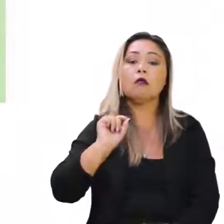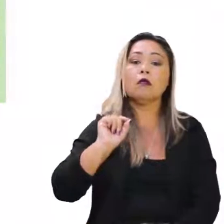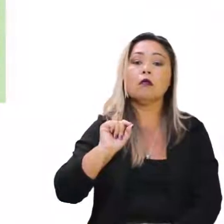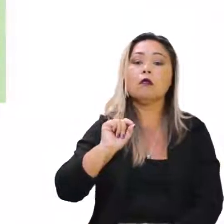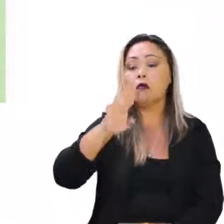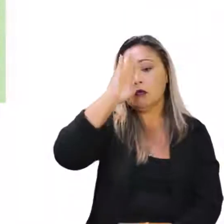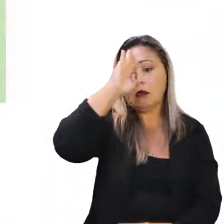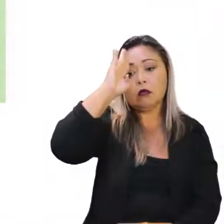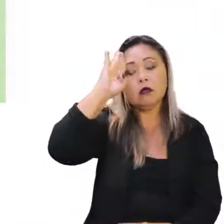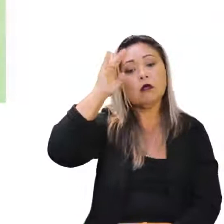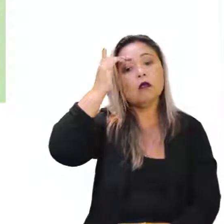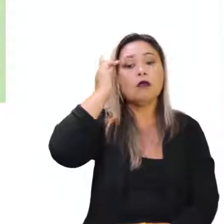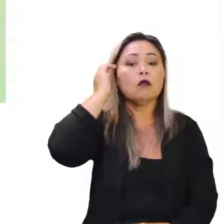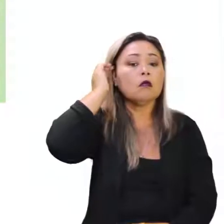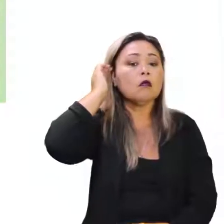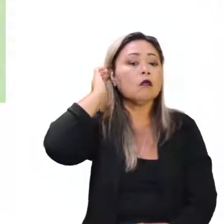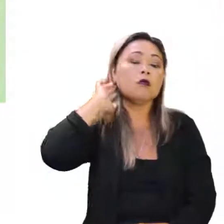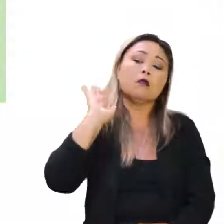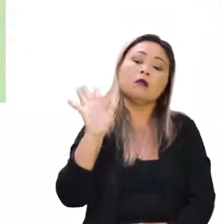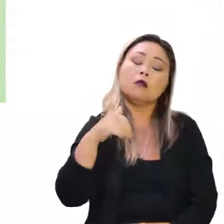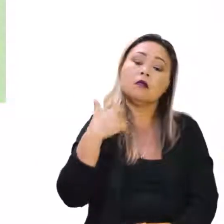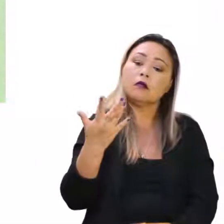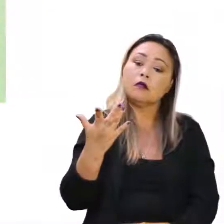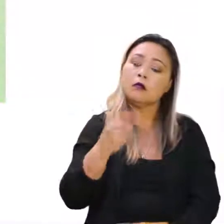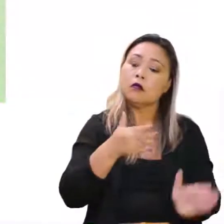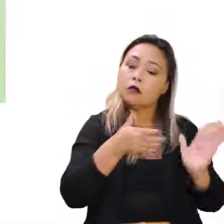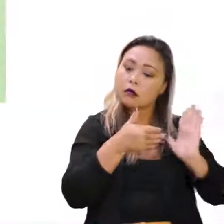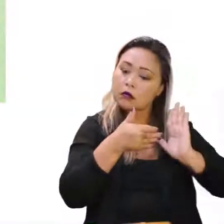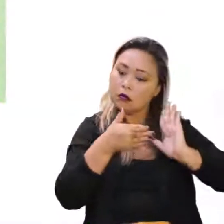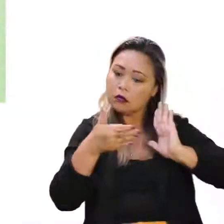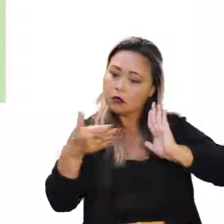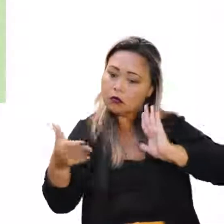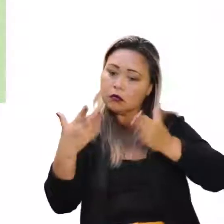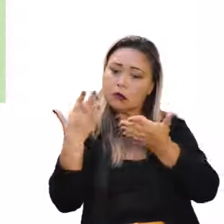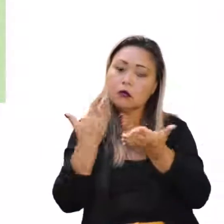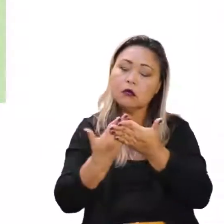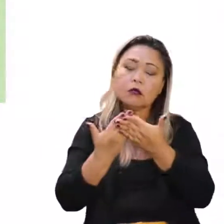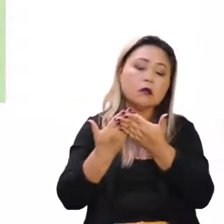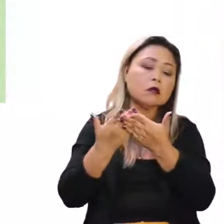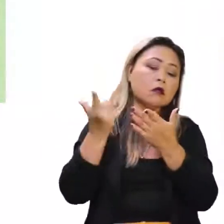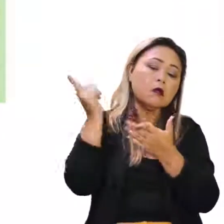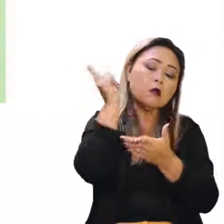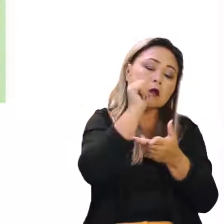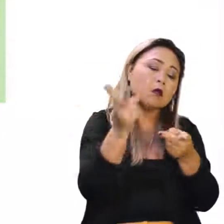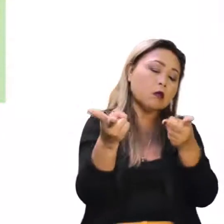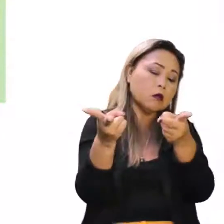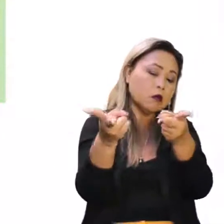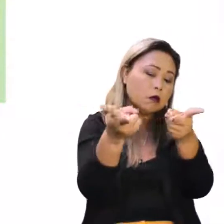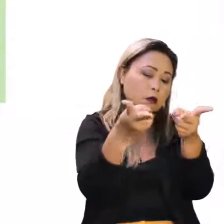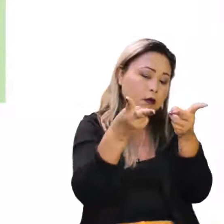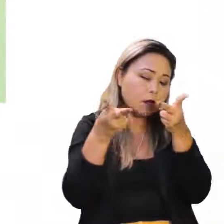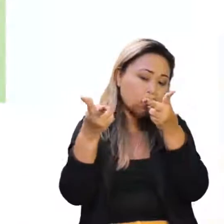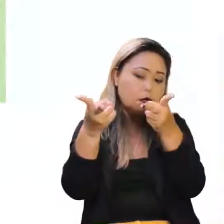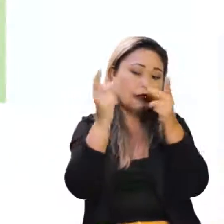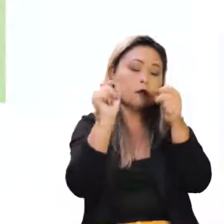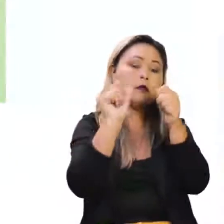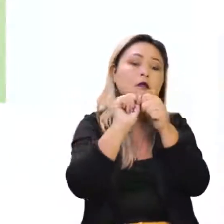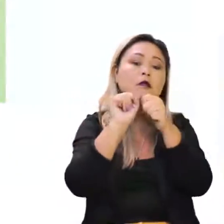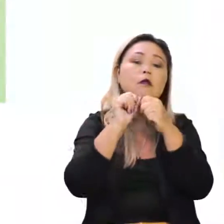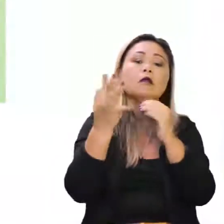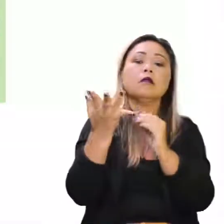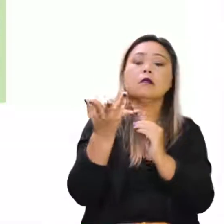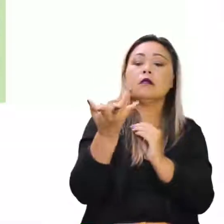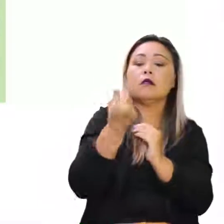é o academicismo. Acredito que durante a aula vocês conseguiram perceber, né? Nós falamos aí da